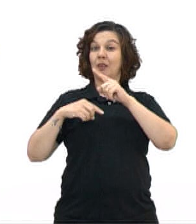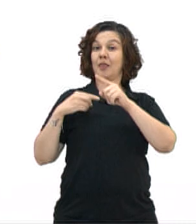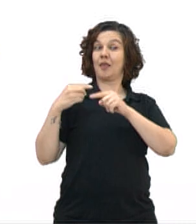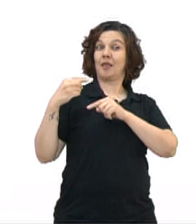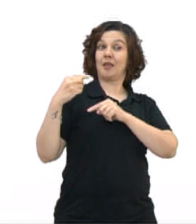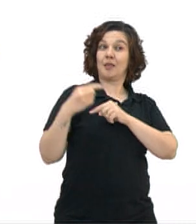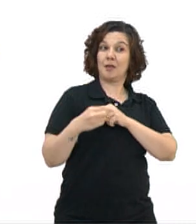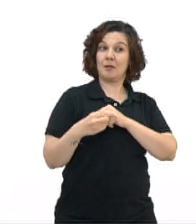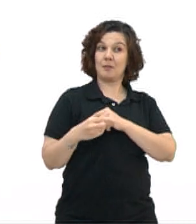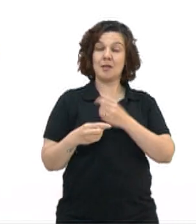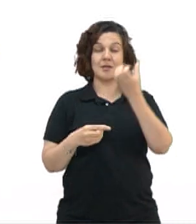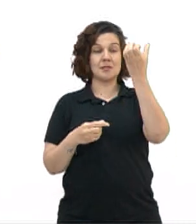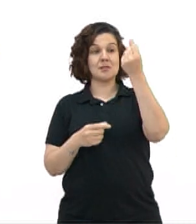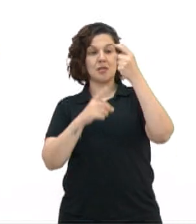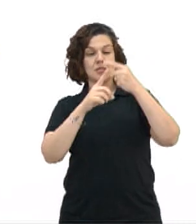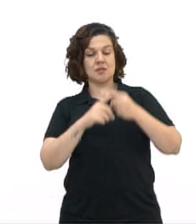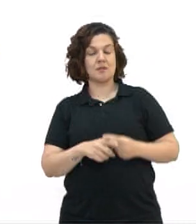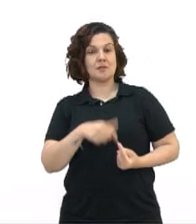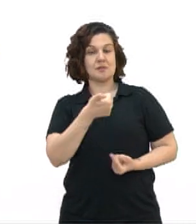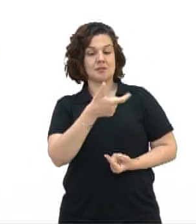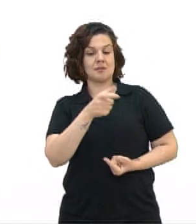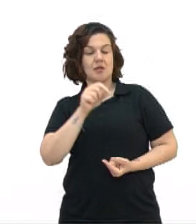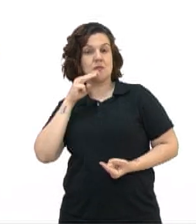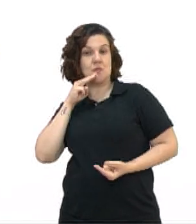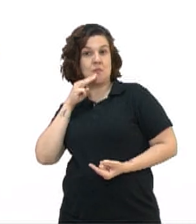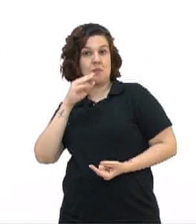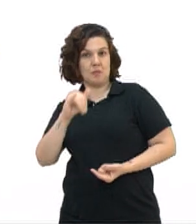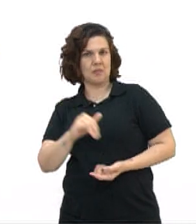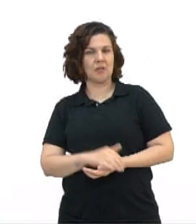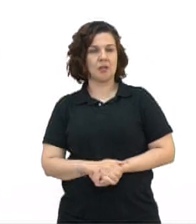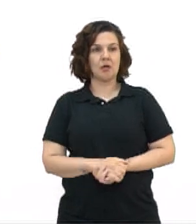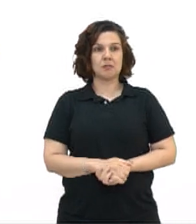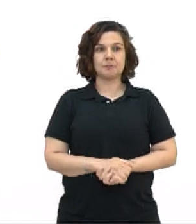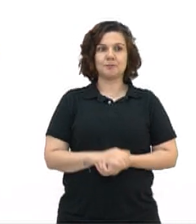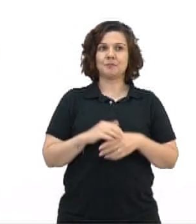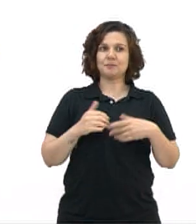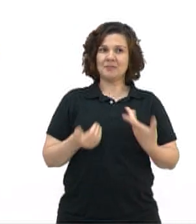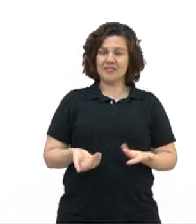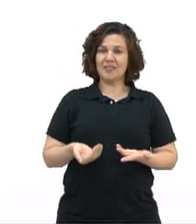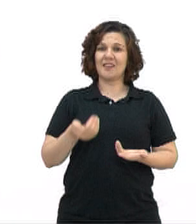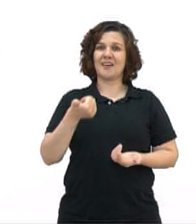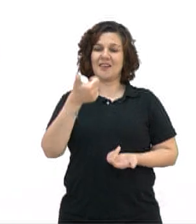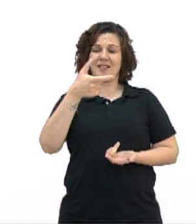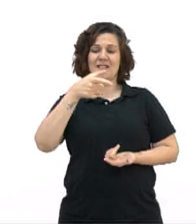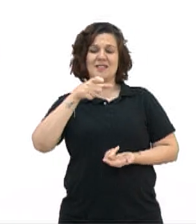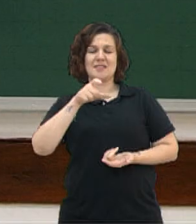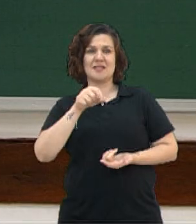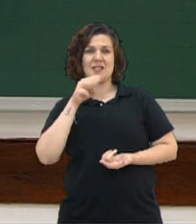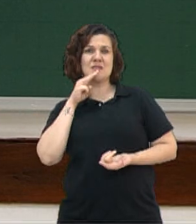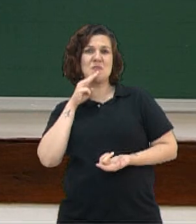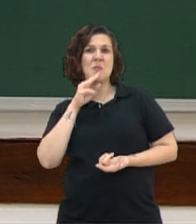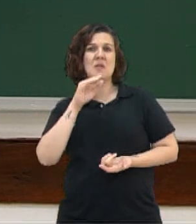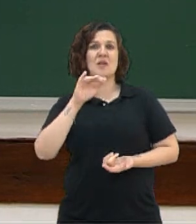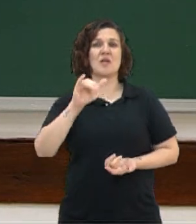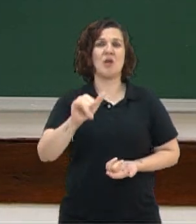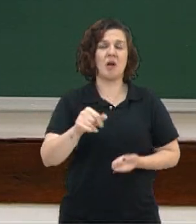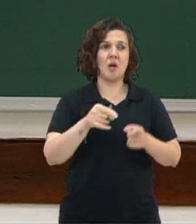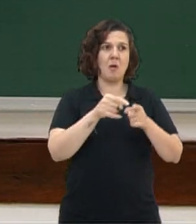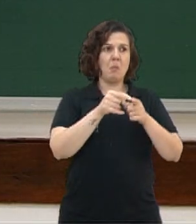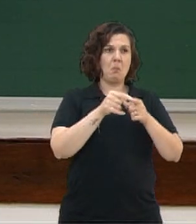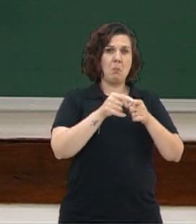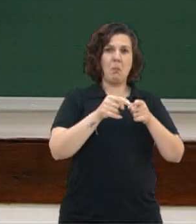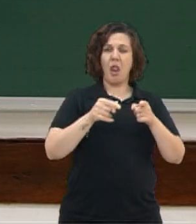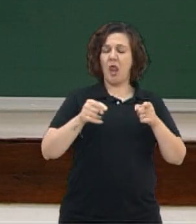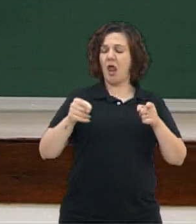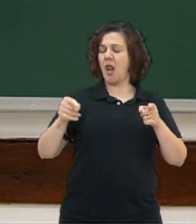vamos multiplicar 6 vezes 10 milhões. Agora, quando a gente fala em 10 milhões, 6 vezes 10 milhões é um